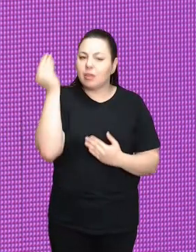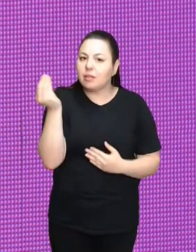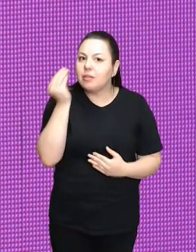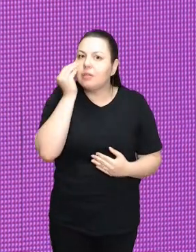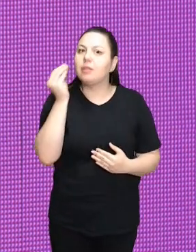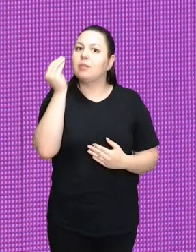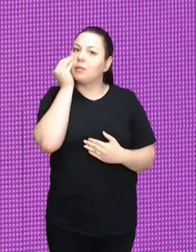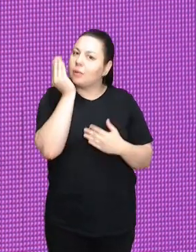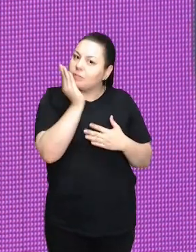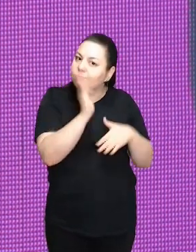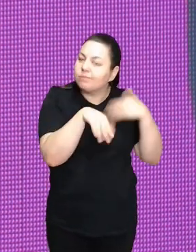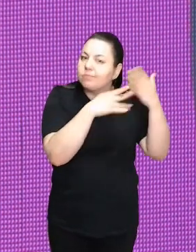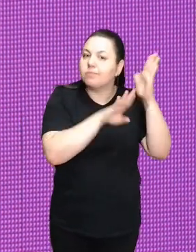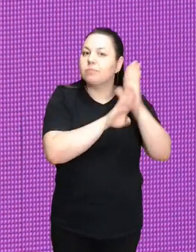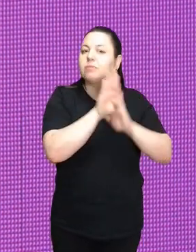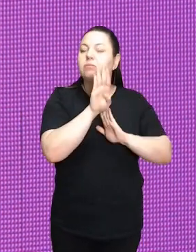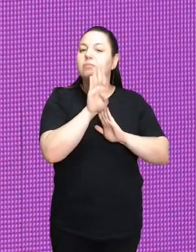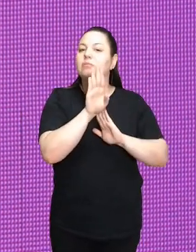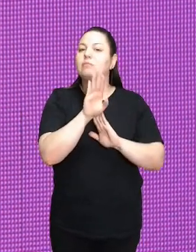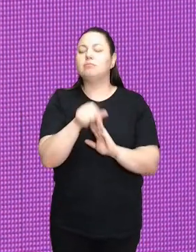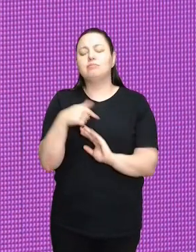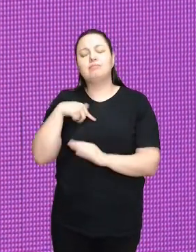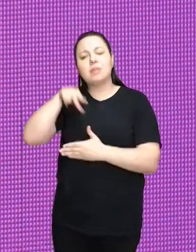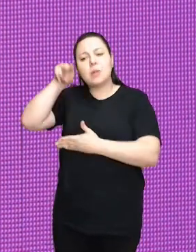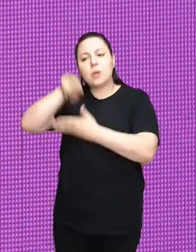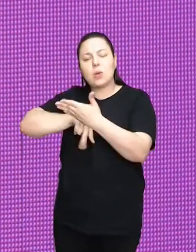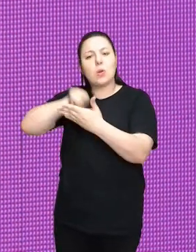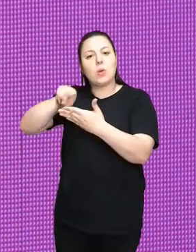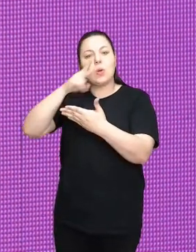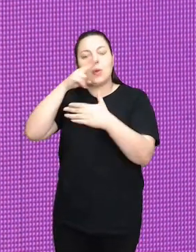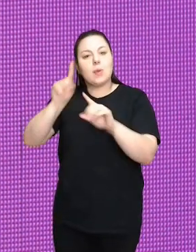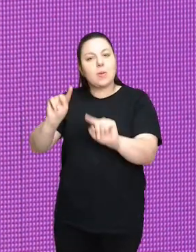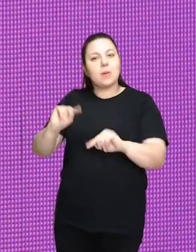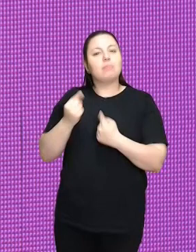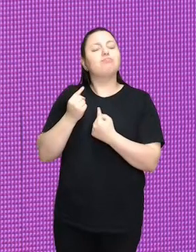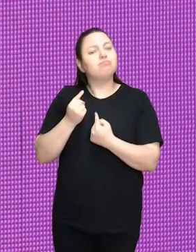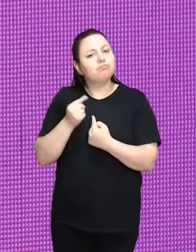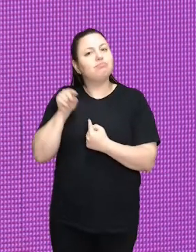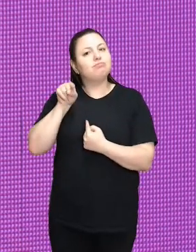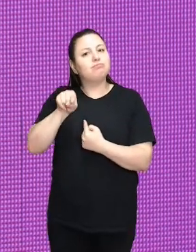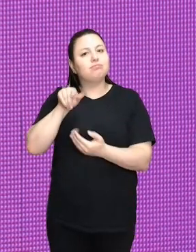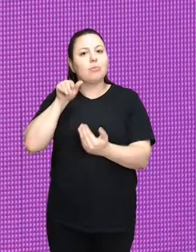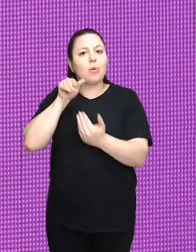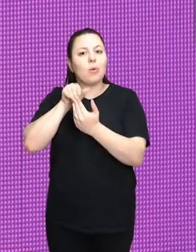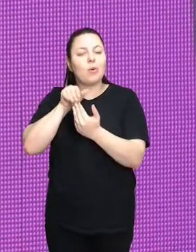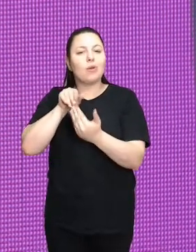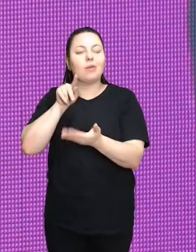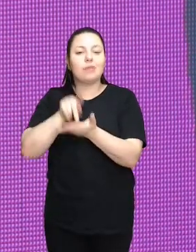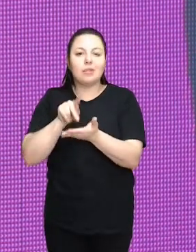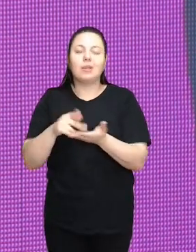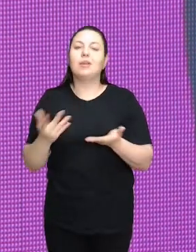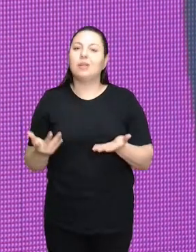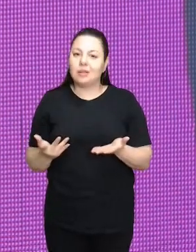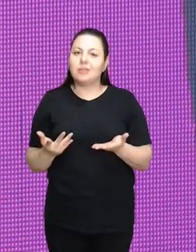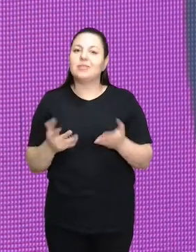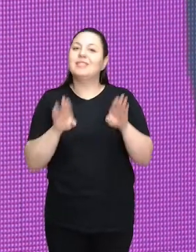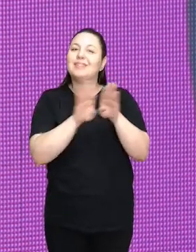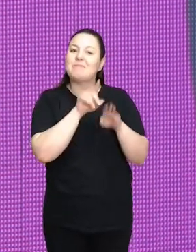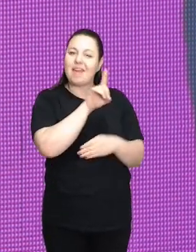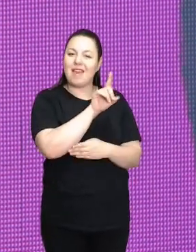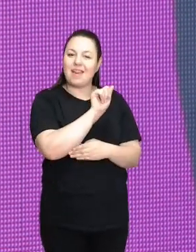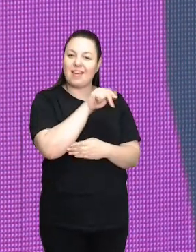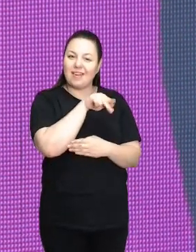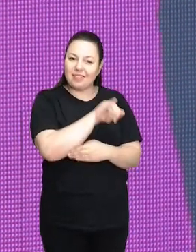aquilo, falei assim, cara, é verdade. Tem um pouco do que a Dani falou, né? A internet, ela surgiu agora, ela não está na nossa vida